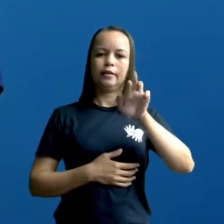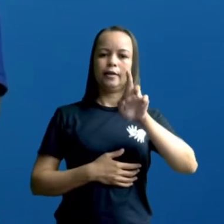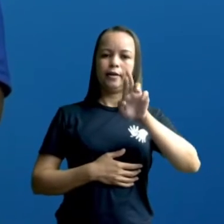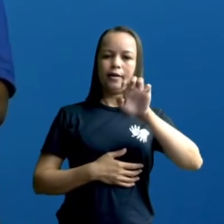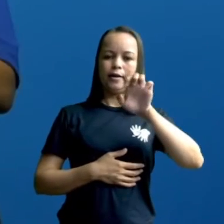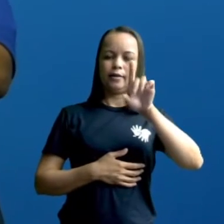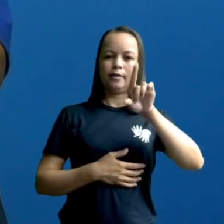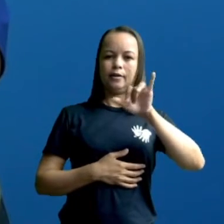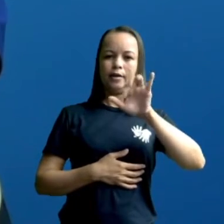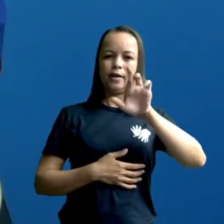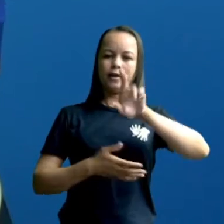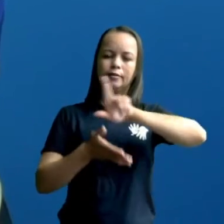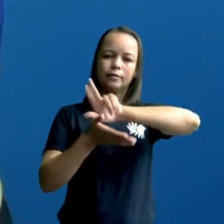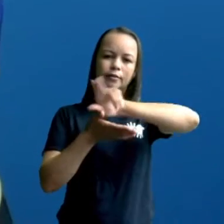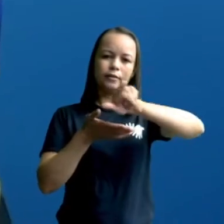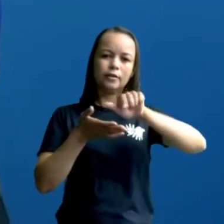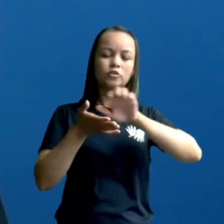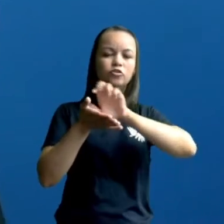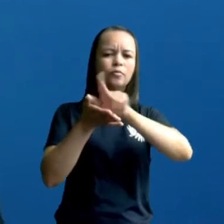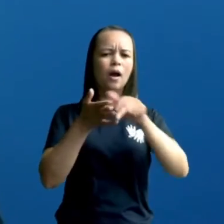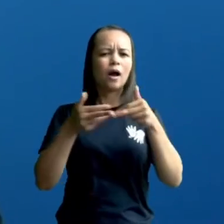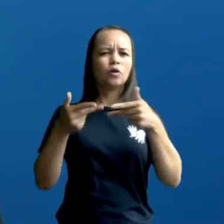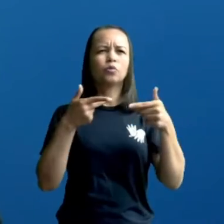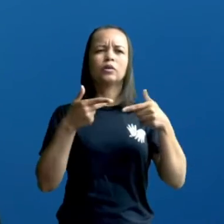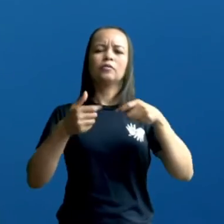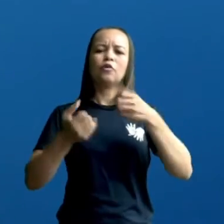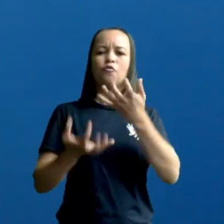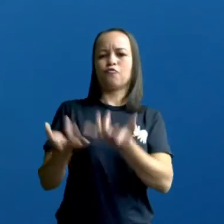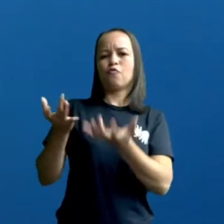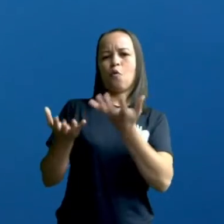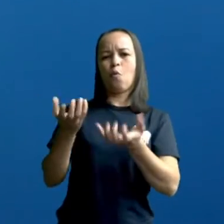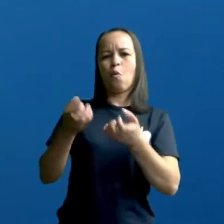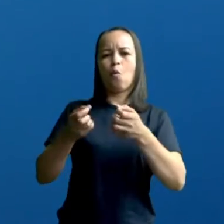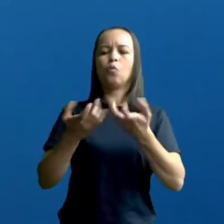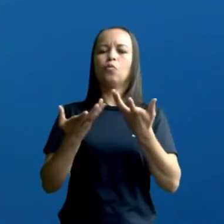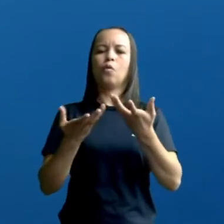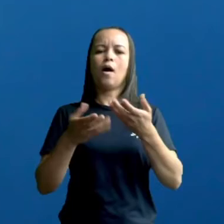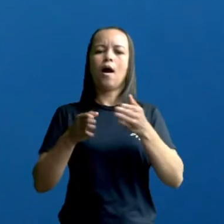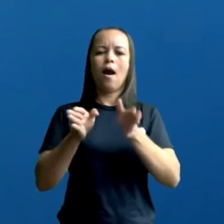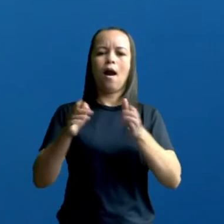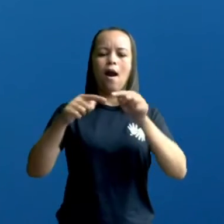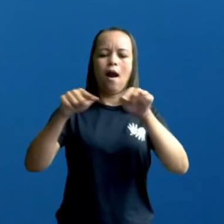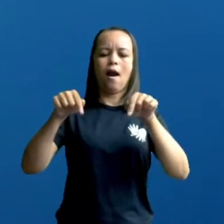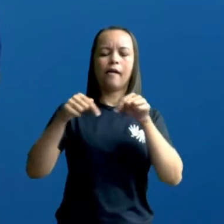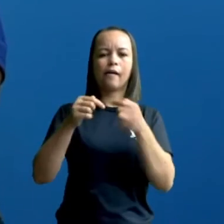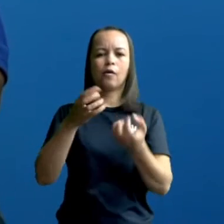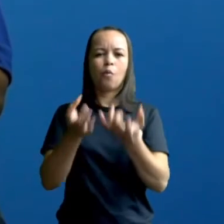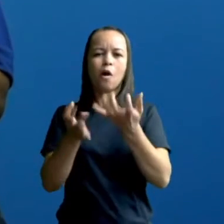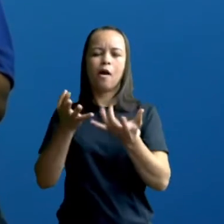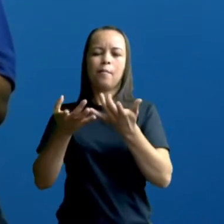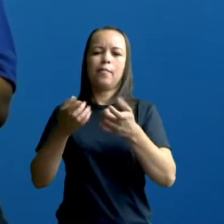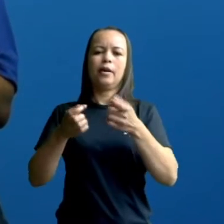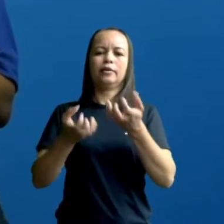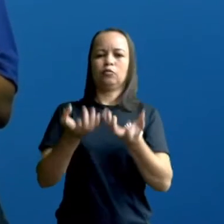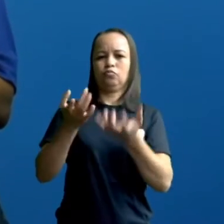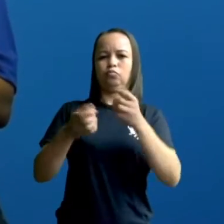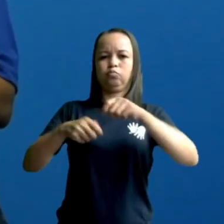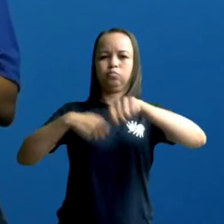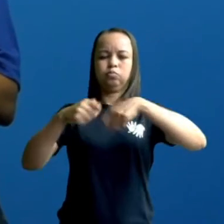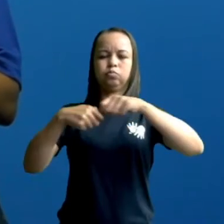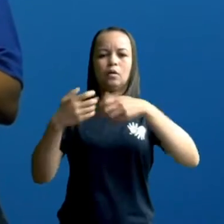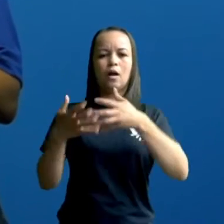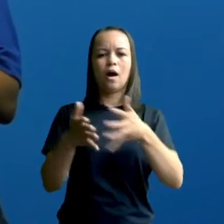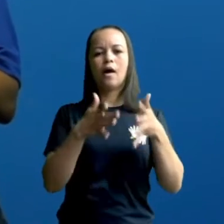tempo certo do que fica no fogo, o tempo que ela fica no fogo, a comida, e aí a gente vê realmente o resultado.